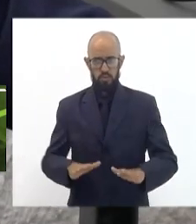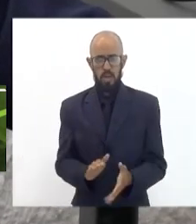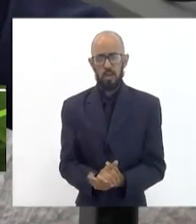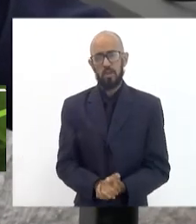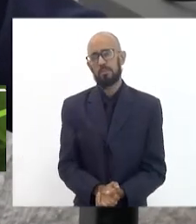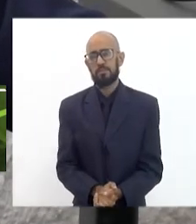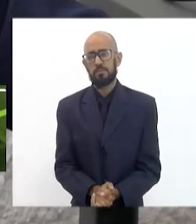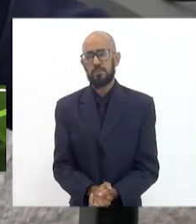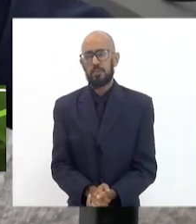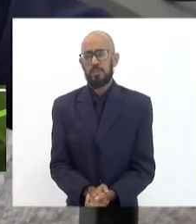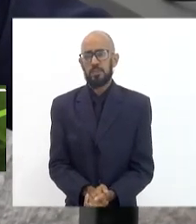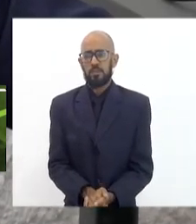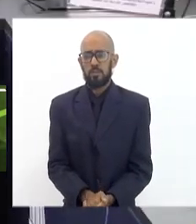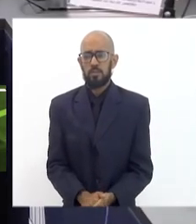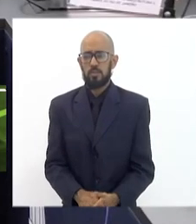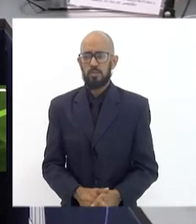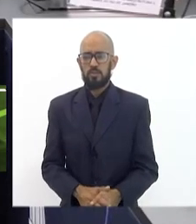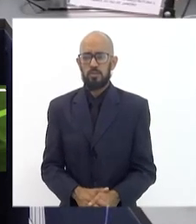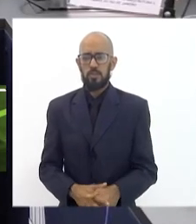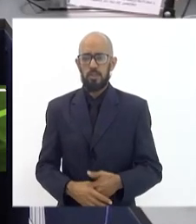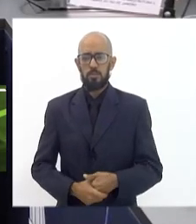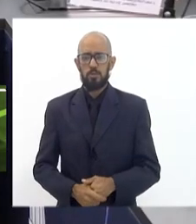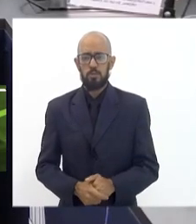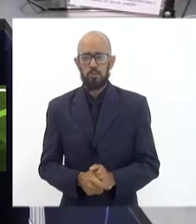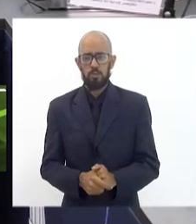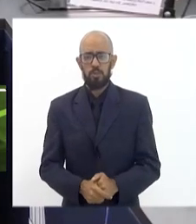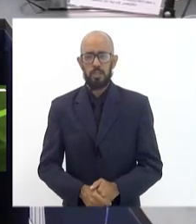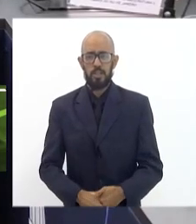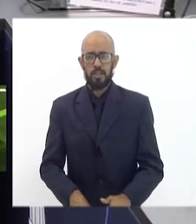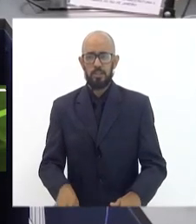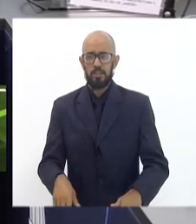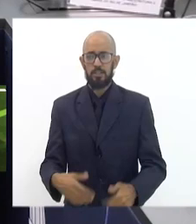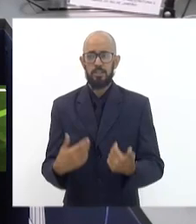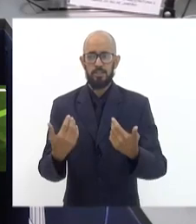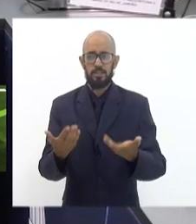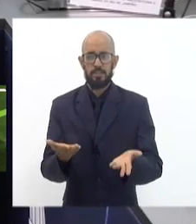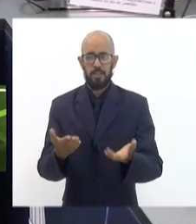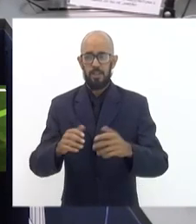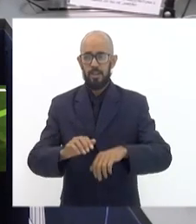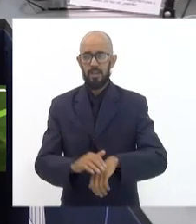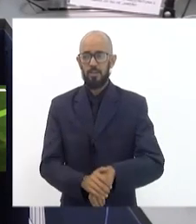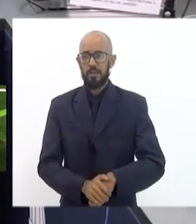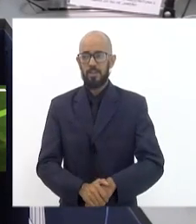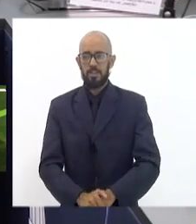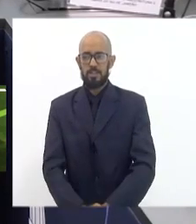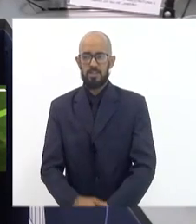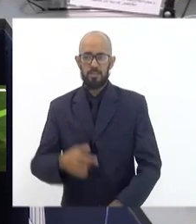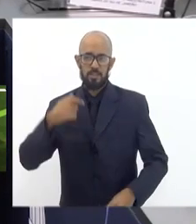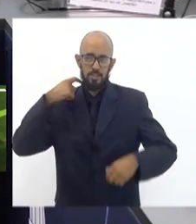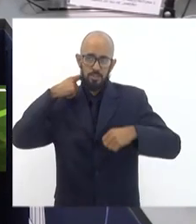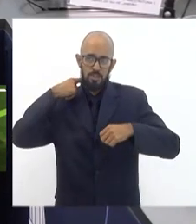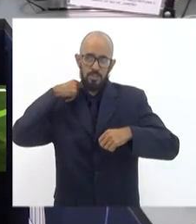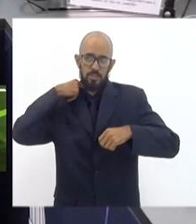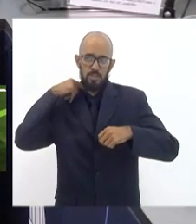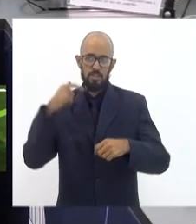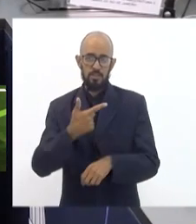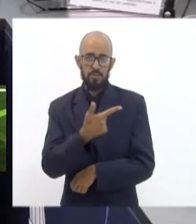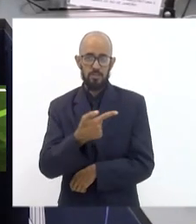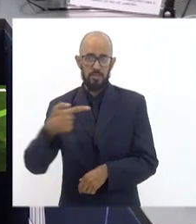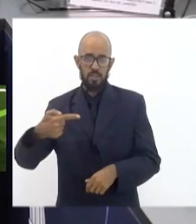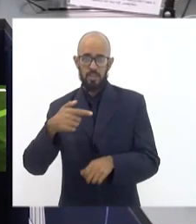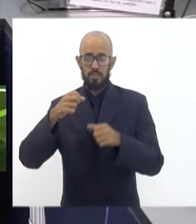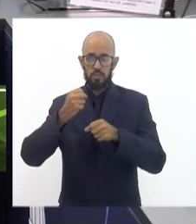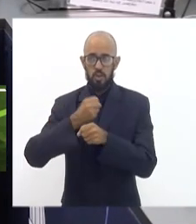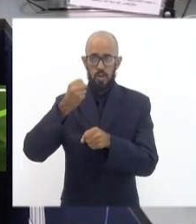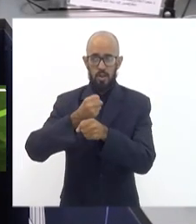em execução as 14 horas mais ou menos Deve ser isso deve ter é em fase de abertura de vê-la não consertam 27 ovos de